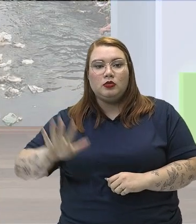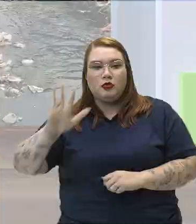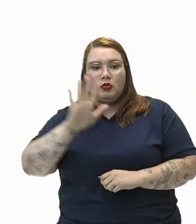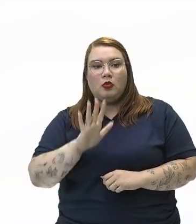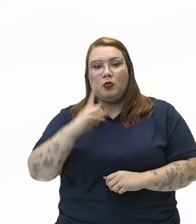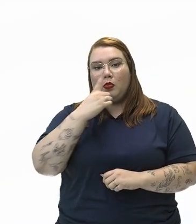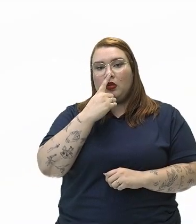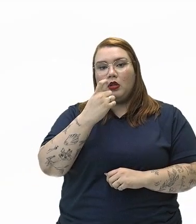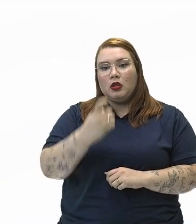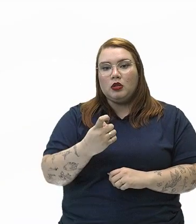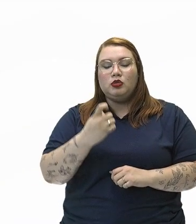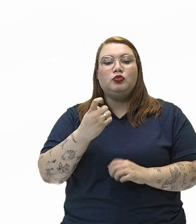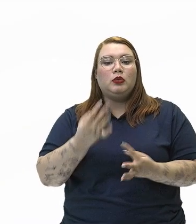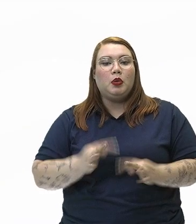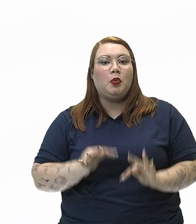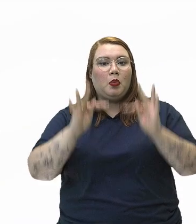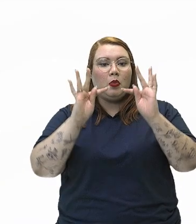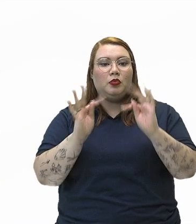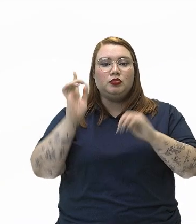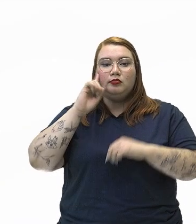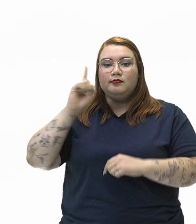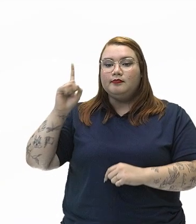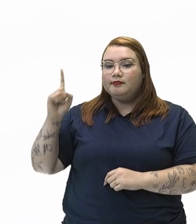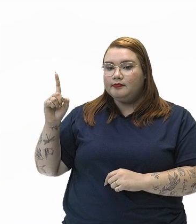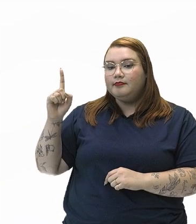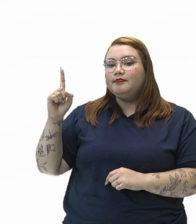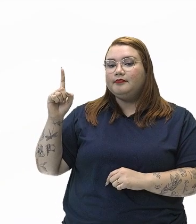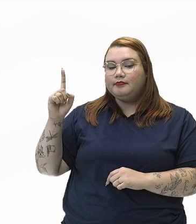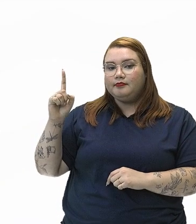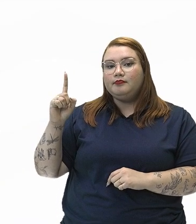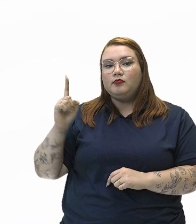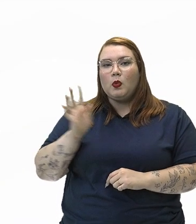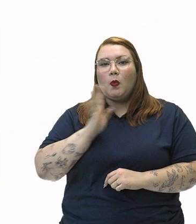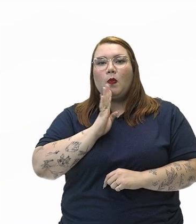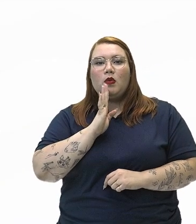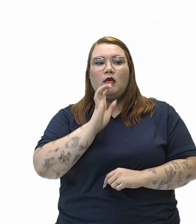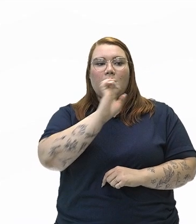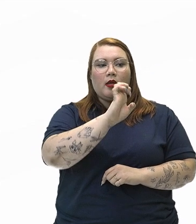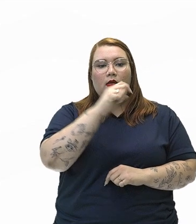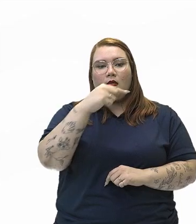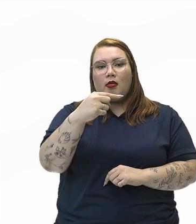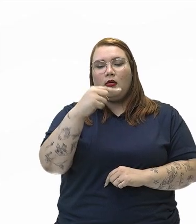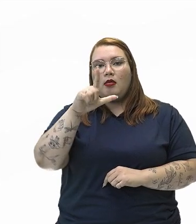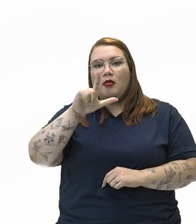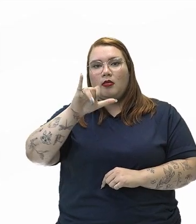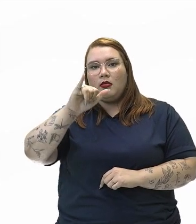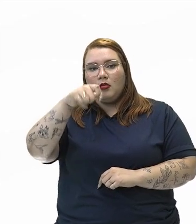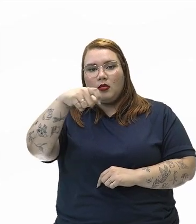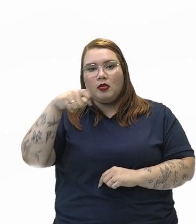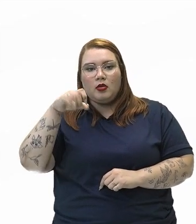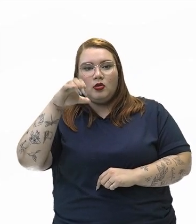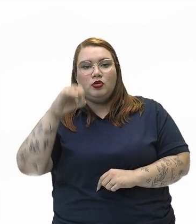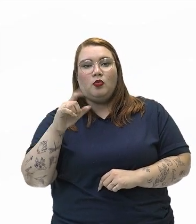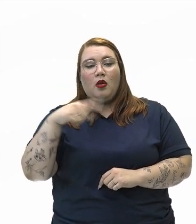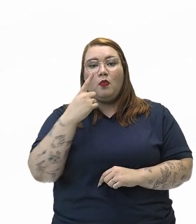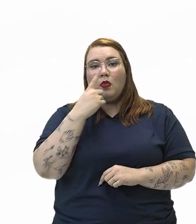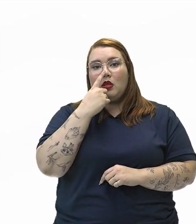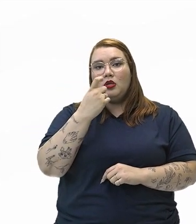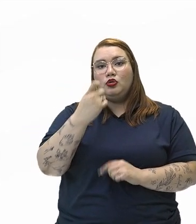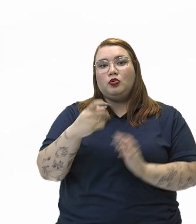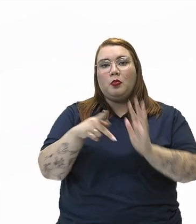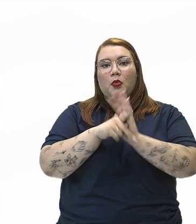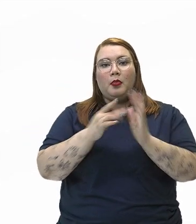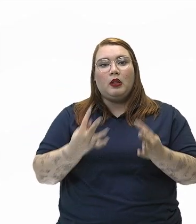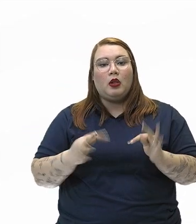lixo eletrônico. Então, o lixo eletrônico, conhecido como e-lixo, né, é o resíduo da era digital. Para